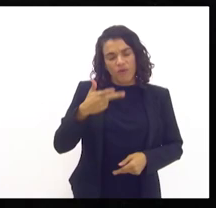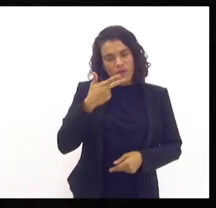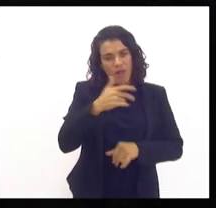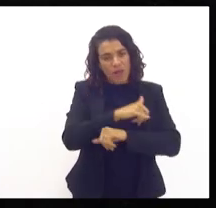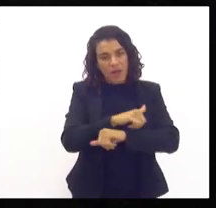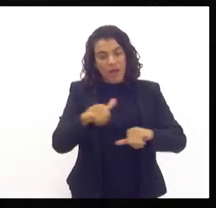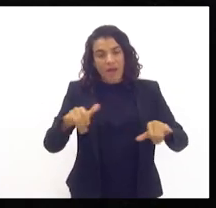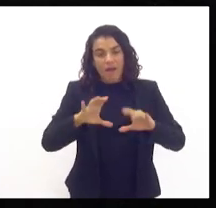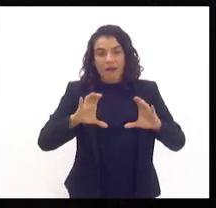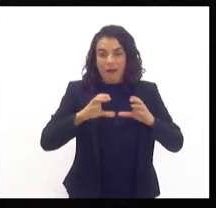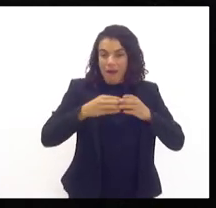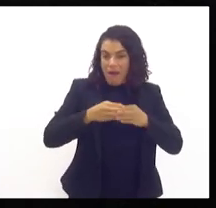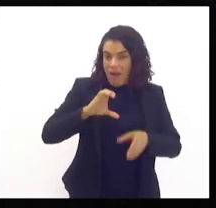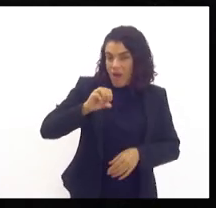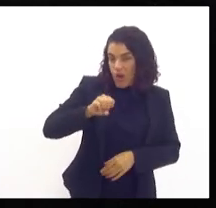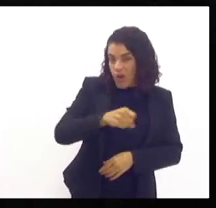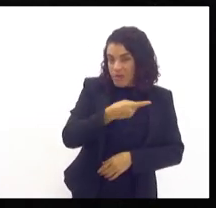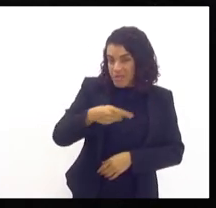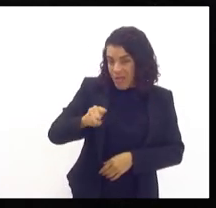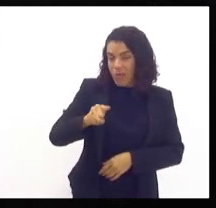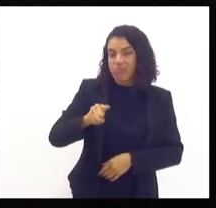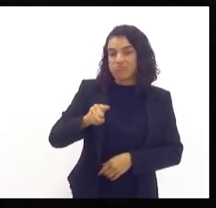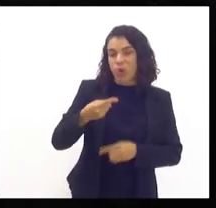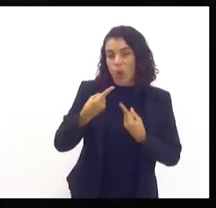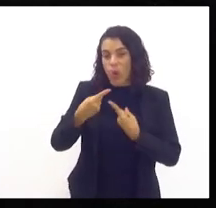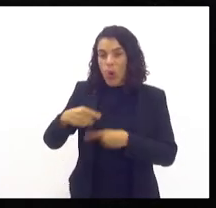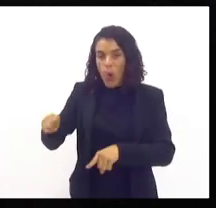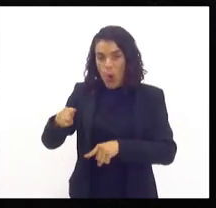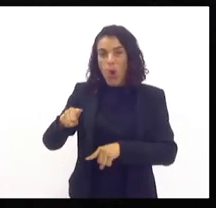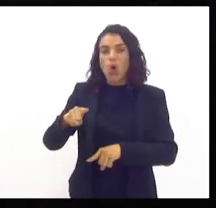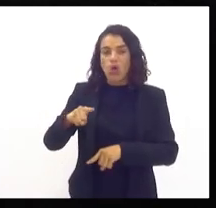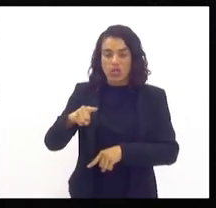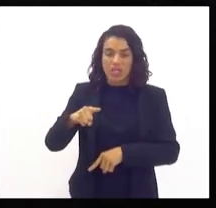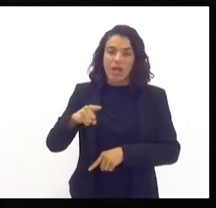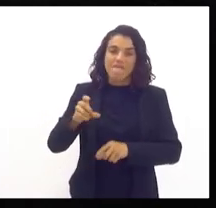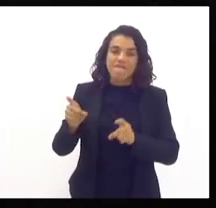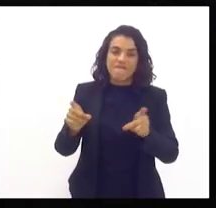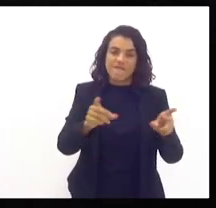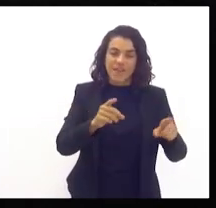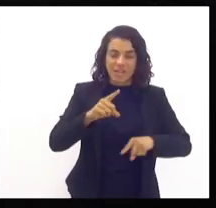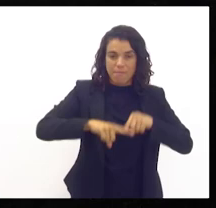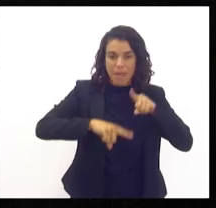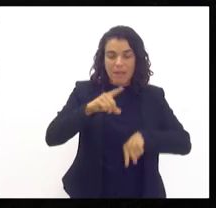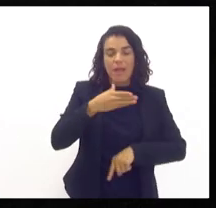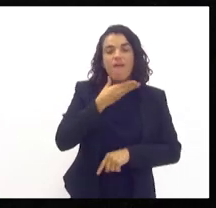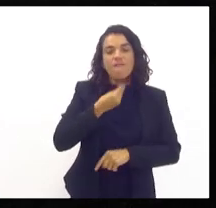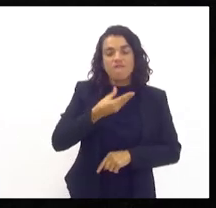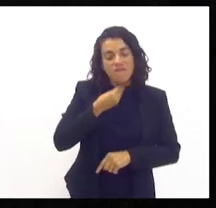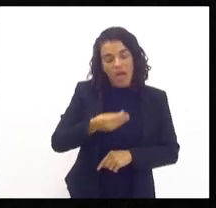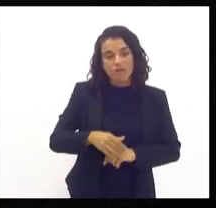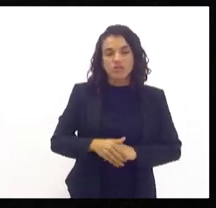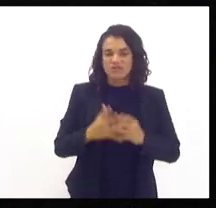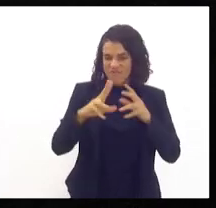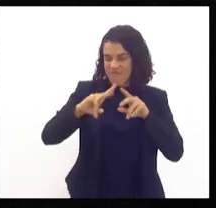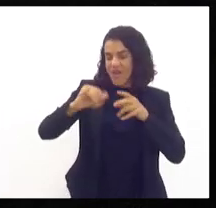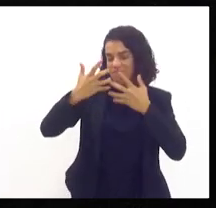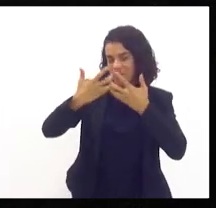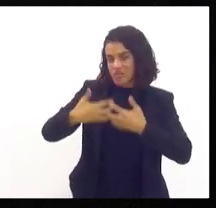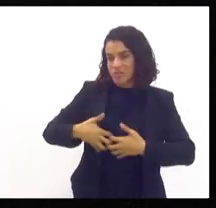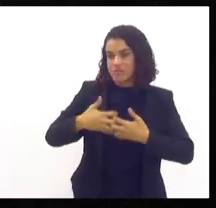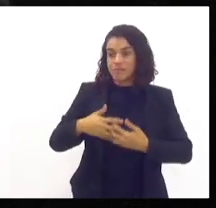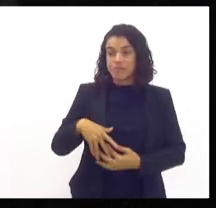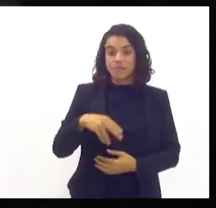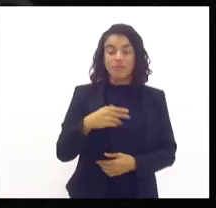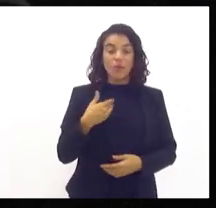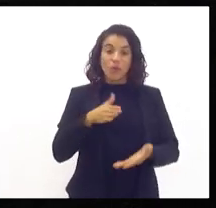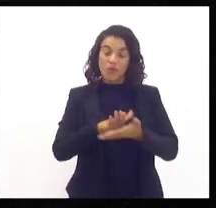comissão contra a pirataria vai começar a funcionar. E no momento da publicação do meu